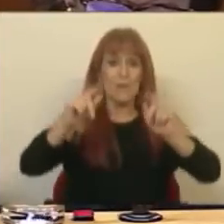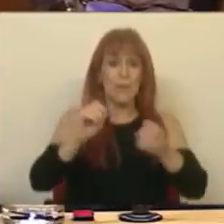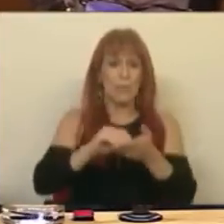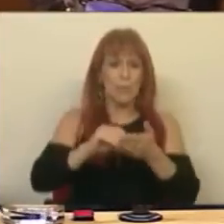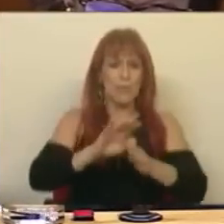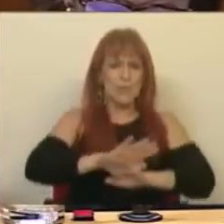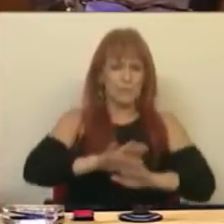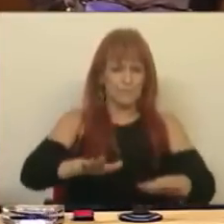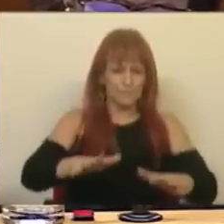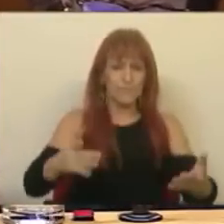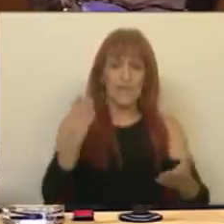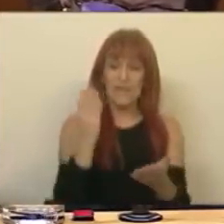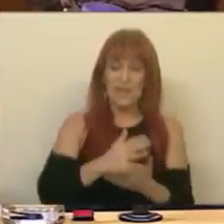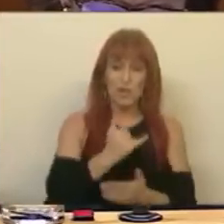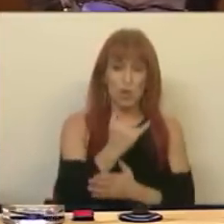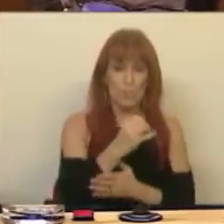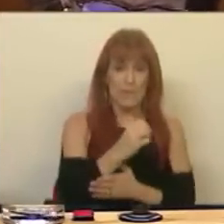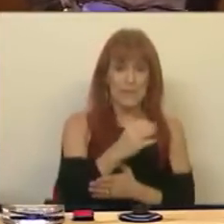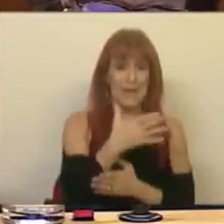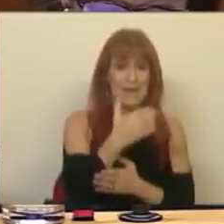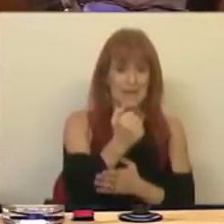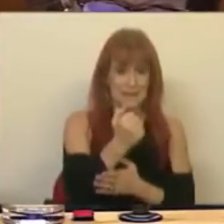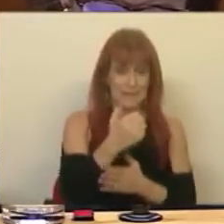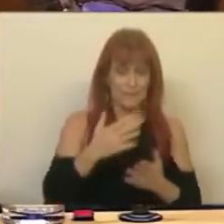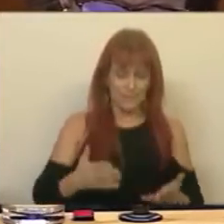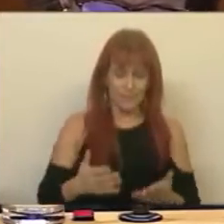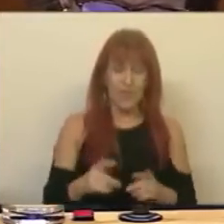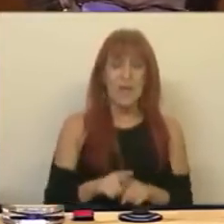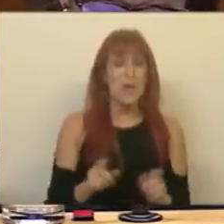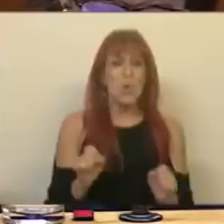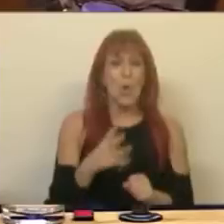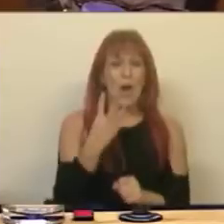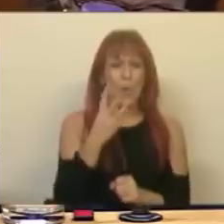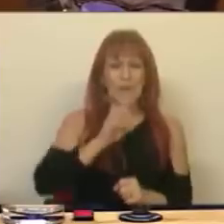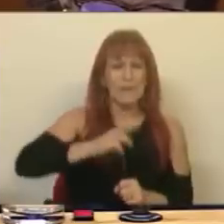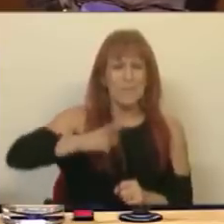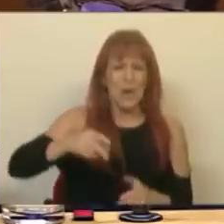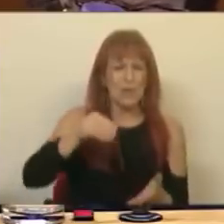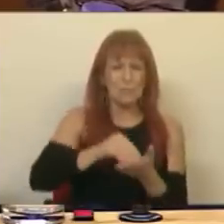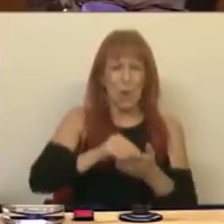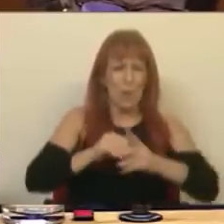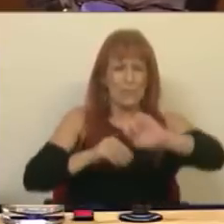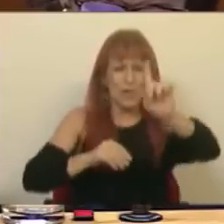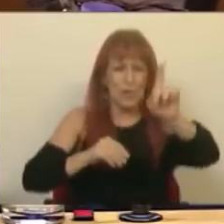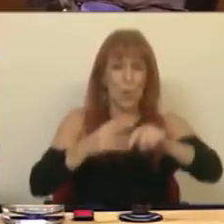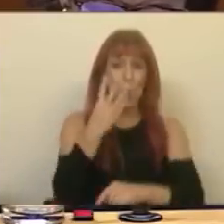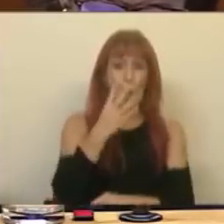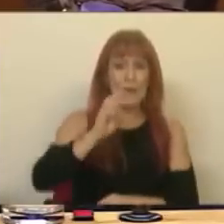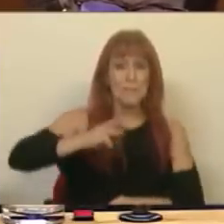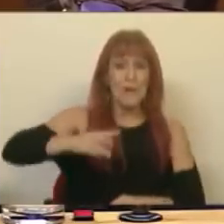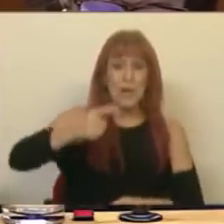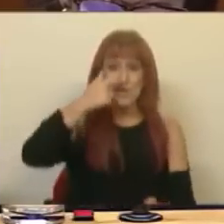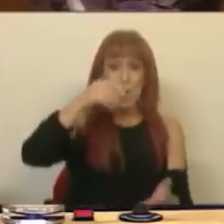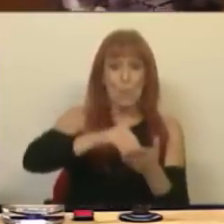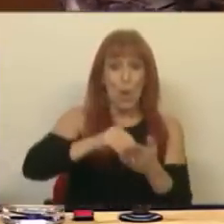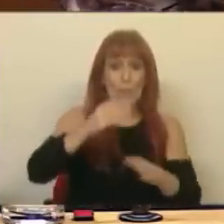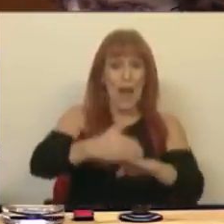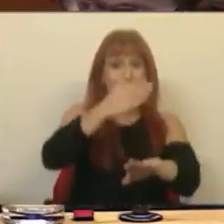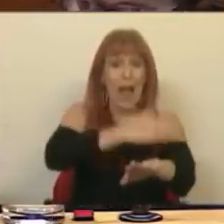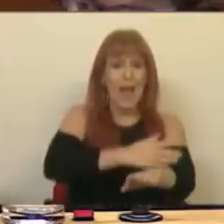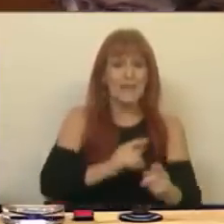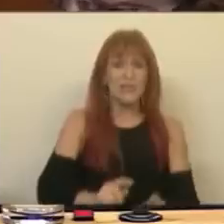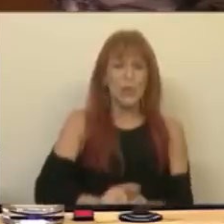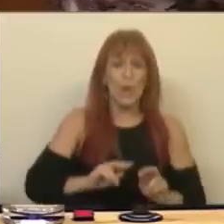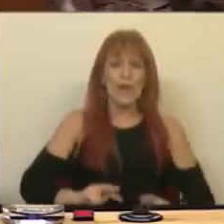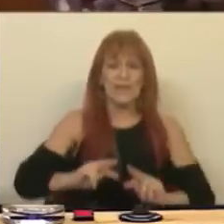da pobreza desde 2015 não há quatro milhões de pobres há 4 milhões pobres antes de